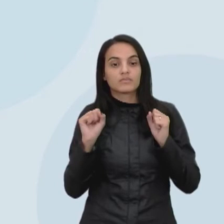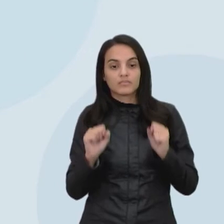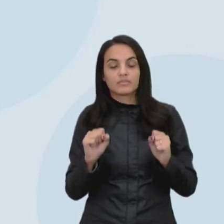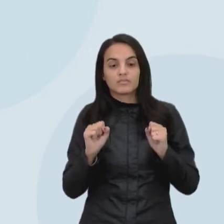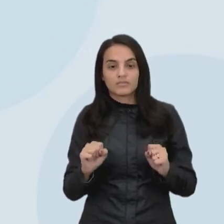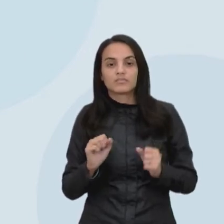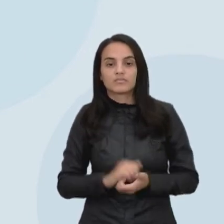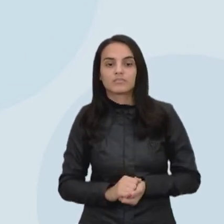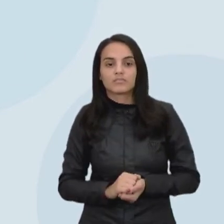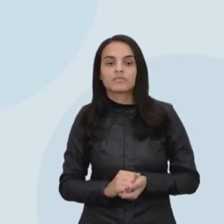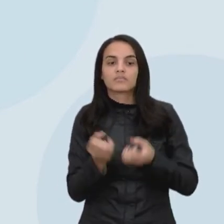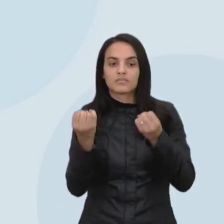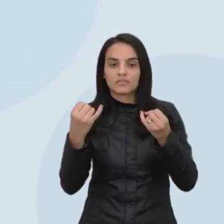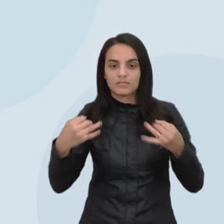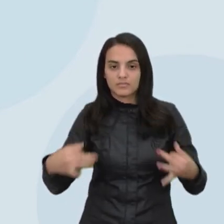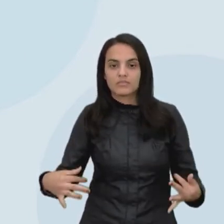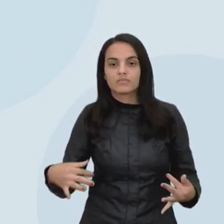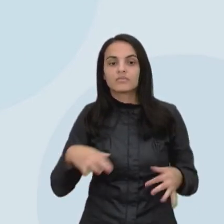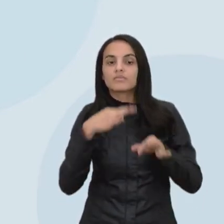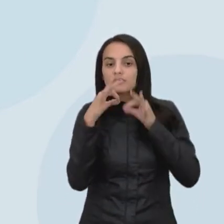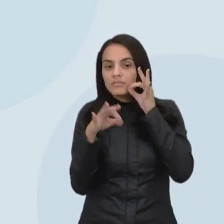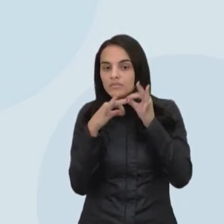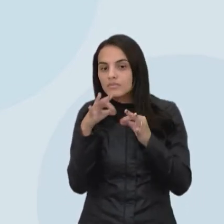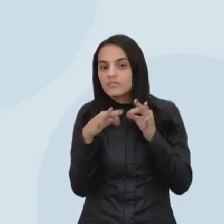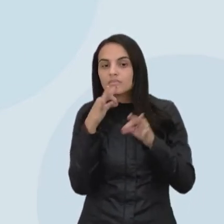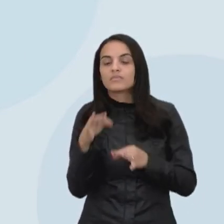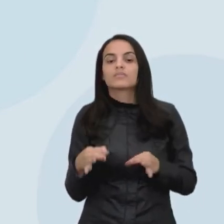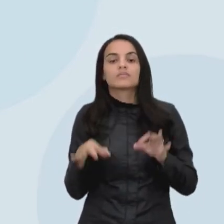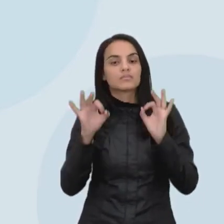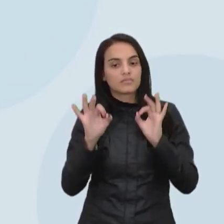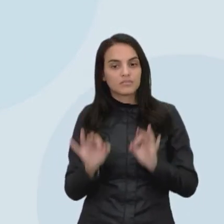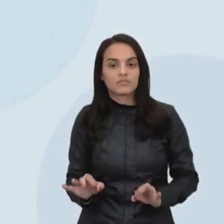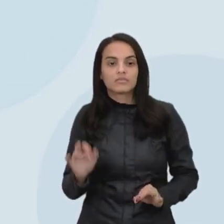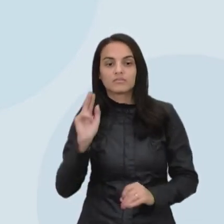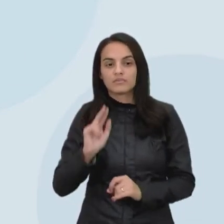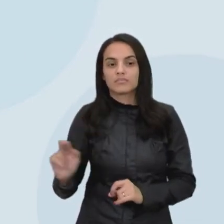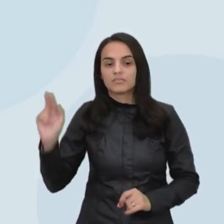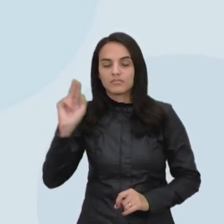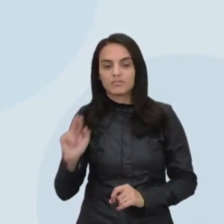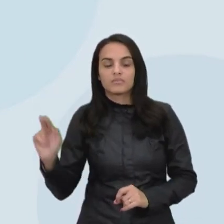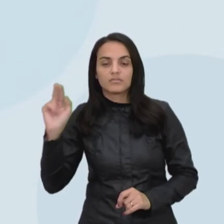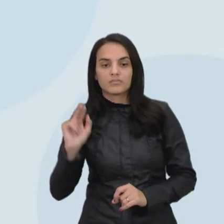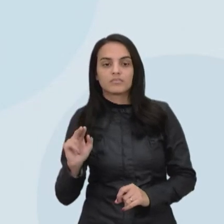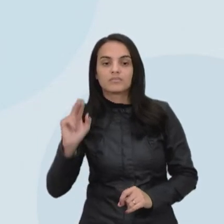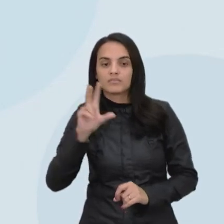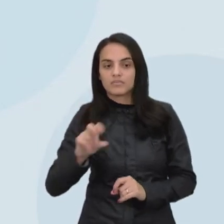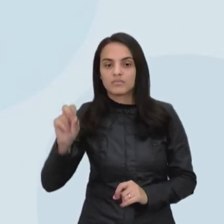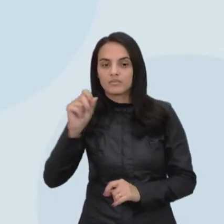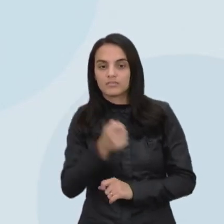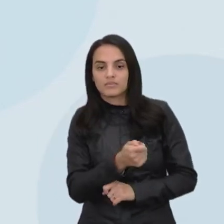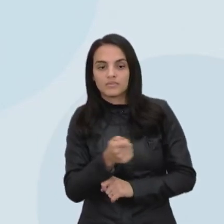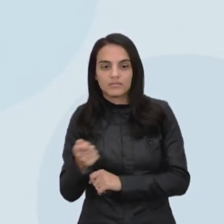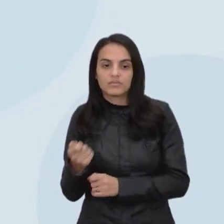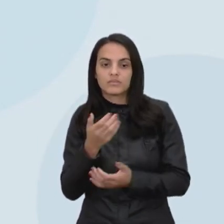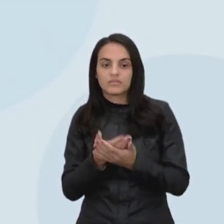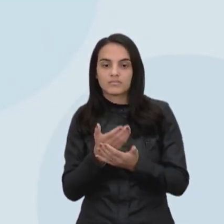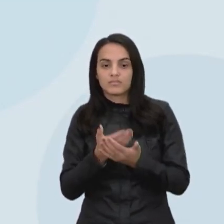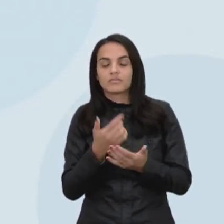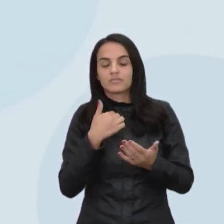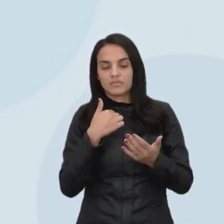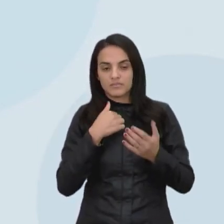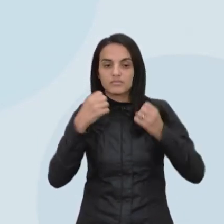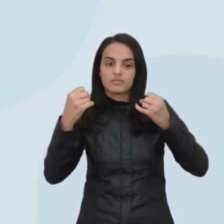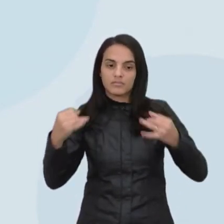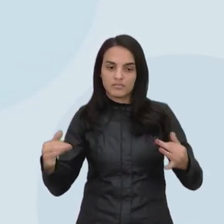né, apontar, né, argumentos que legitimem o uso dessas substâncias. Na nossa aula eu apresentei